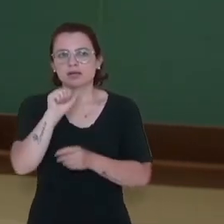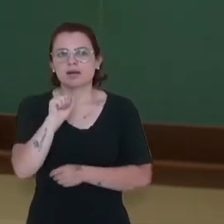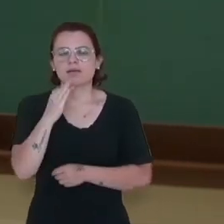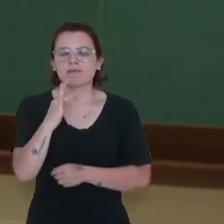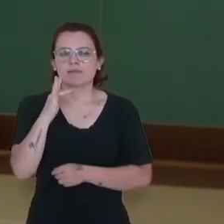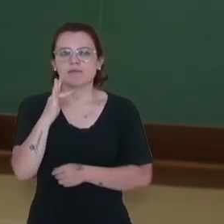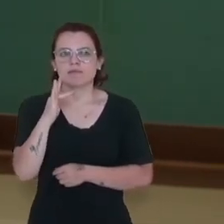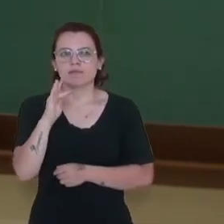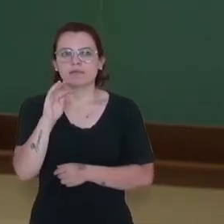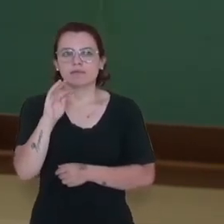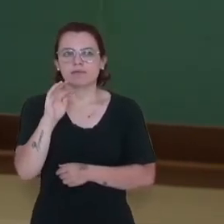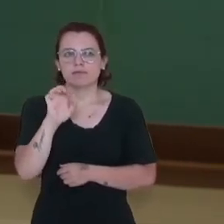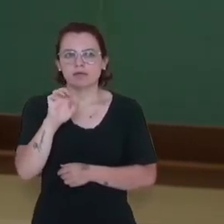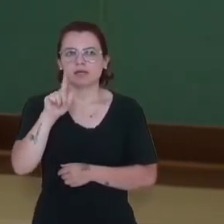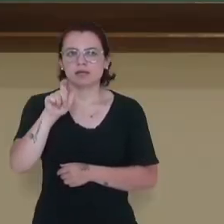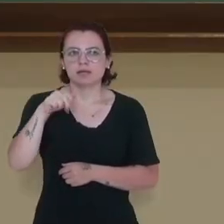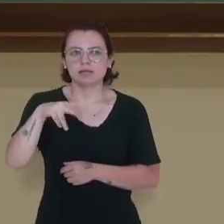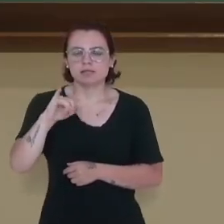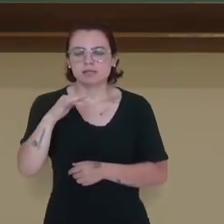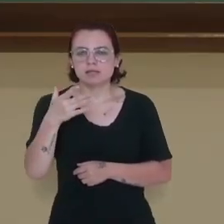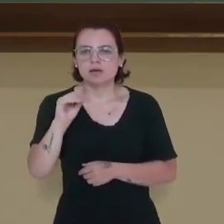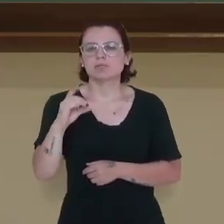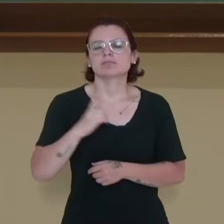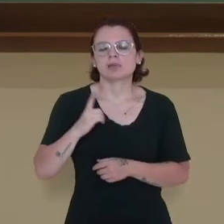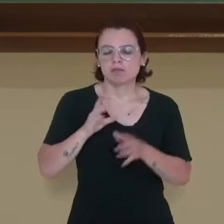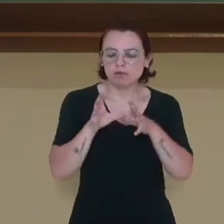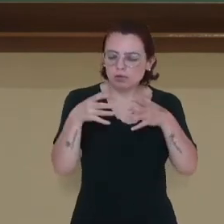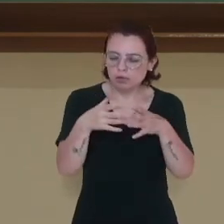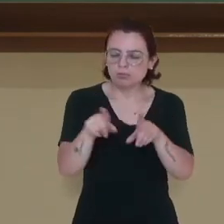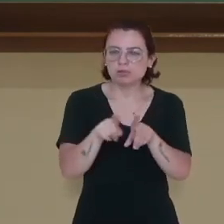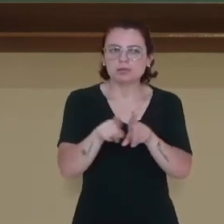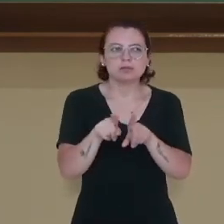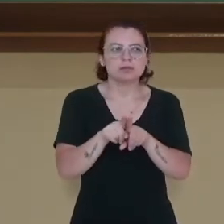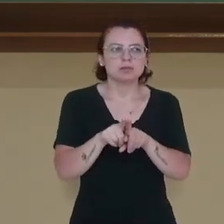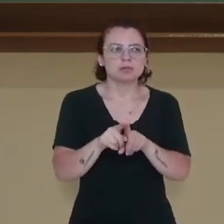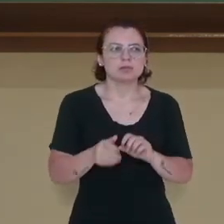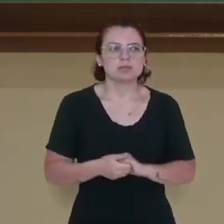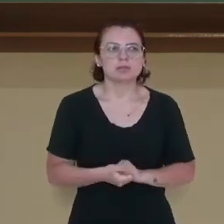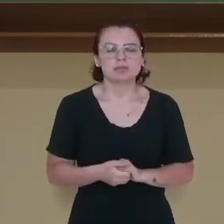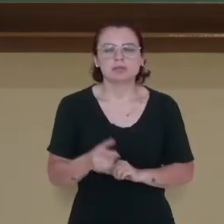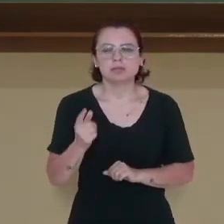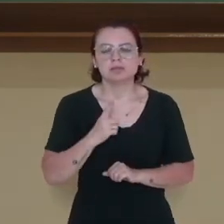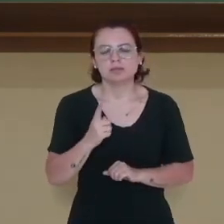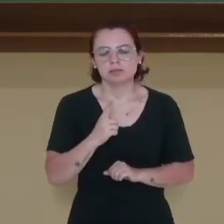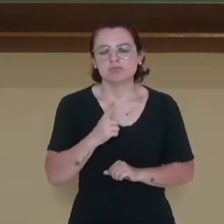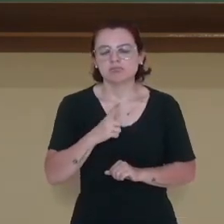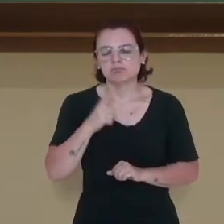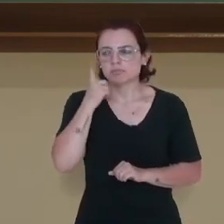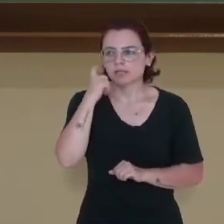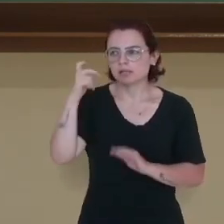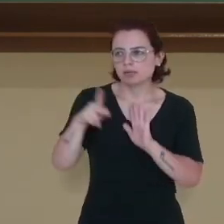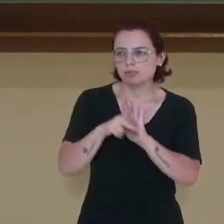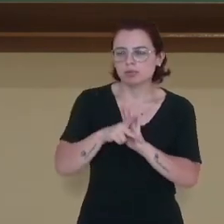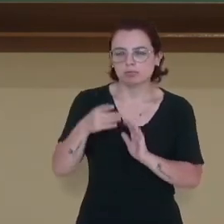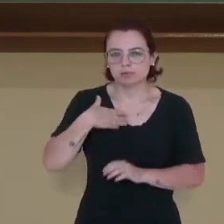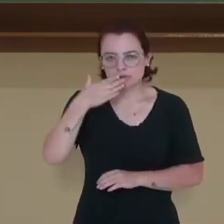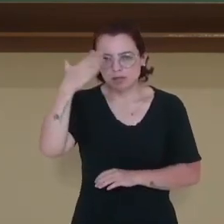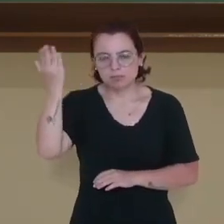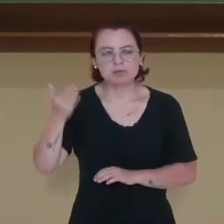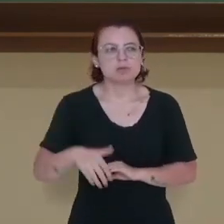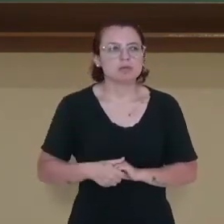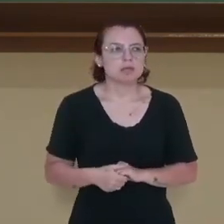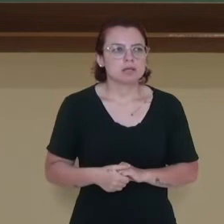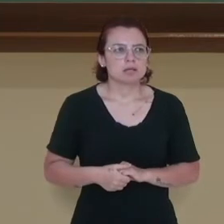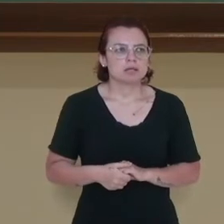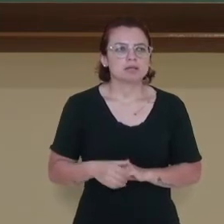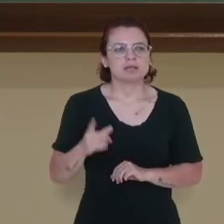a questão dos grupos lá, também fundamentalistas islâmicos, que é o caso